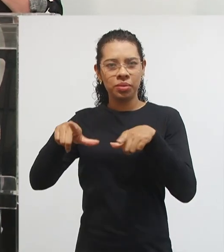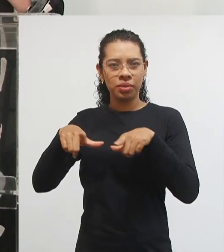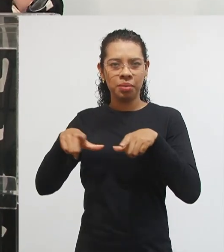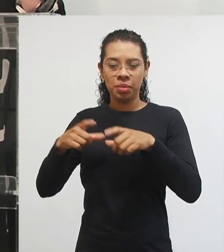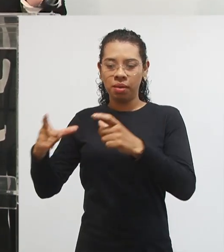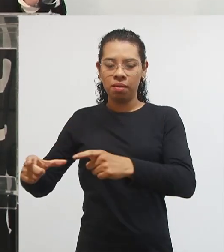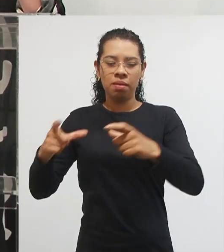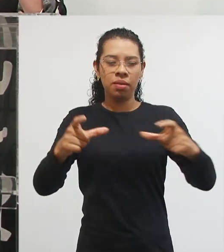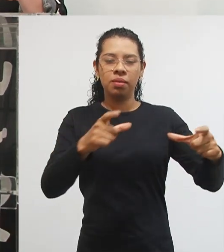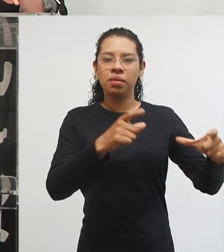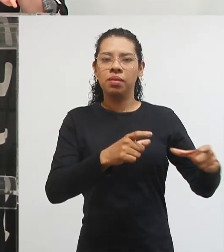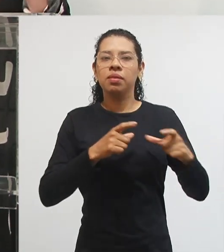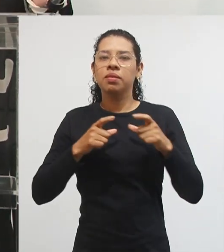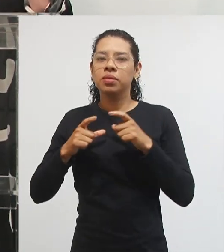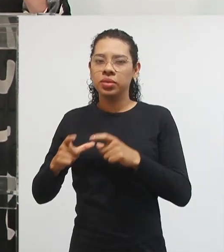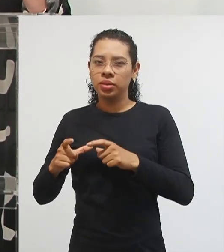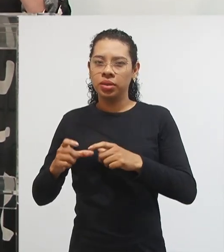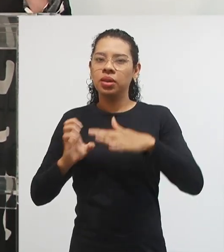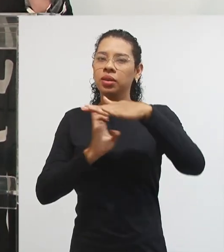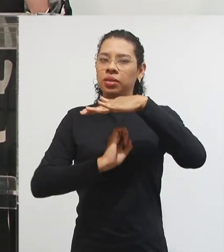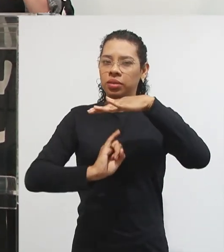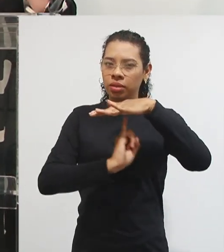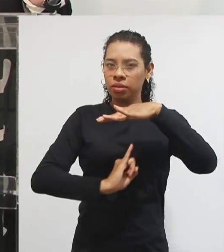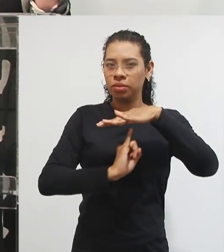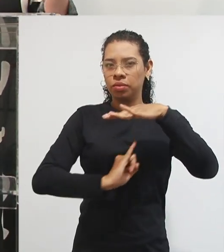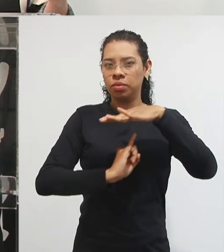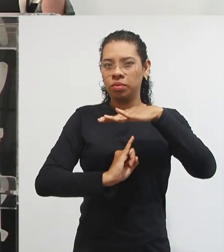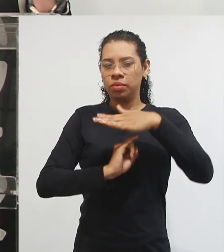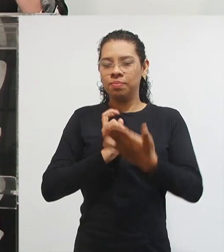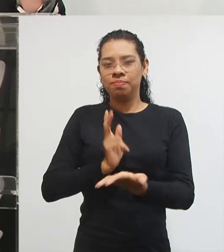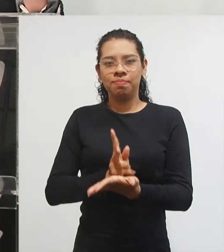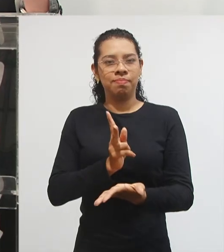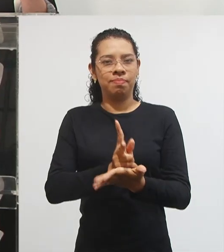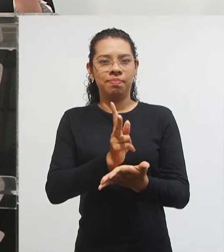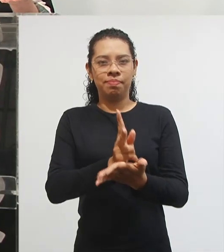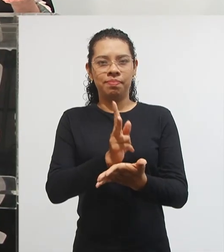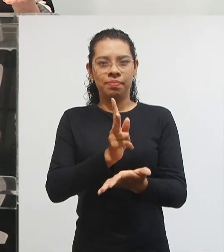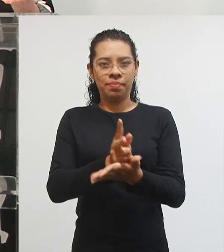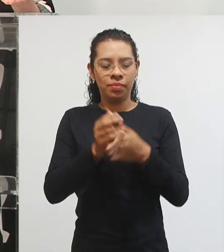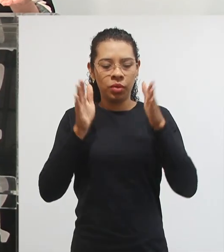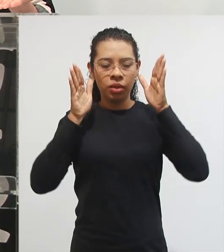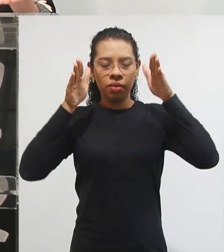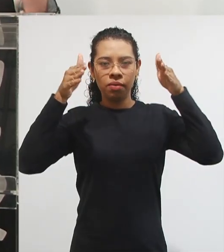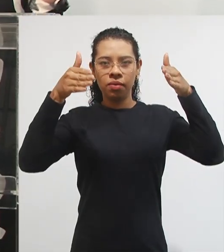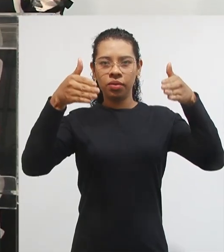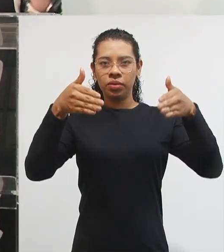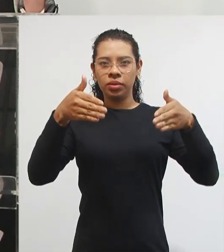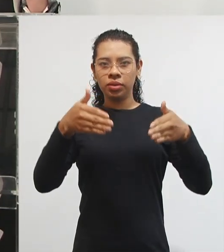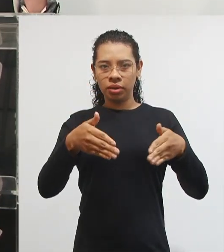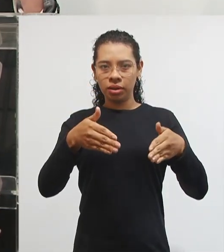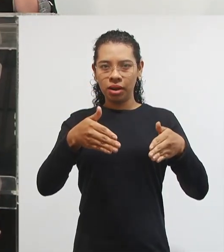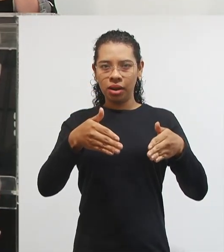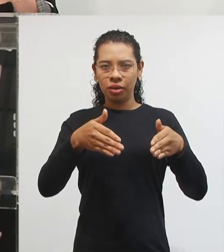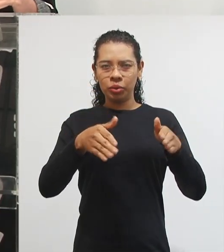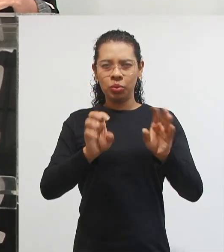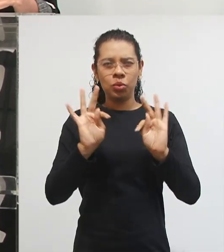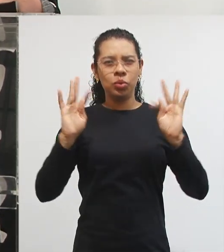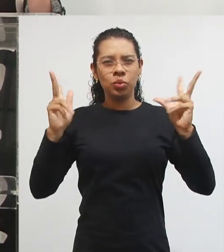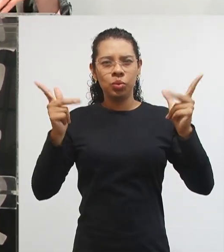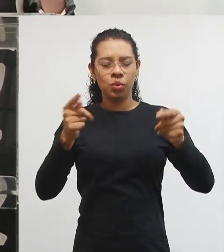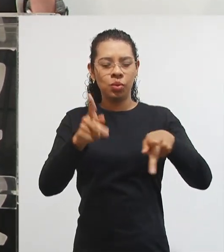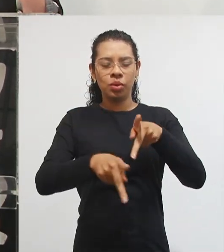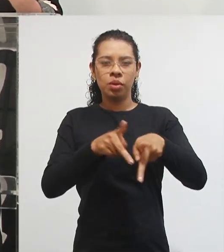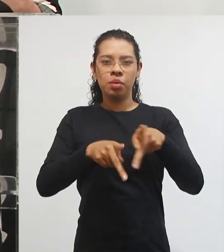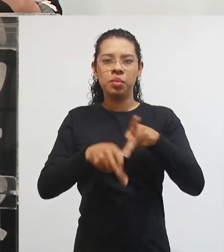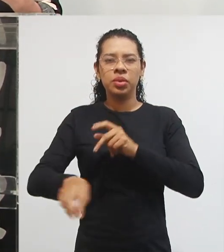marketing institucional, ele sempre vai trabalhar em cima dessa imagem, desse posicionamento da instituição na mente das pessoas,